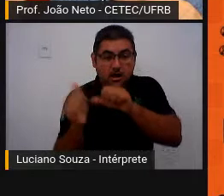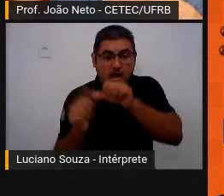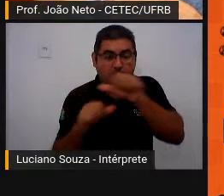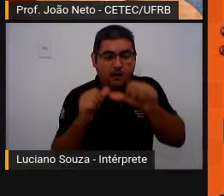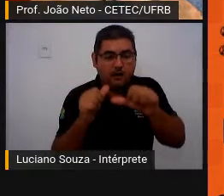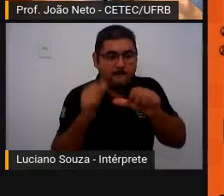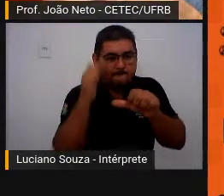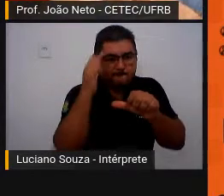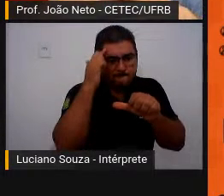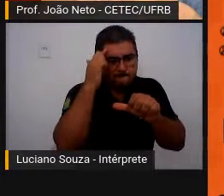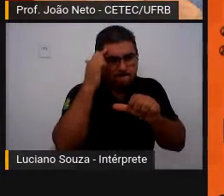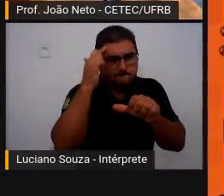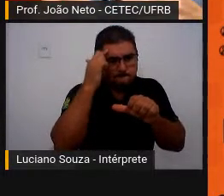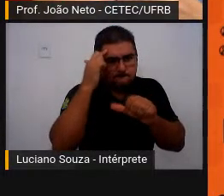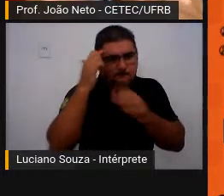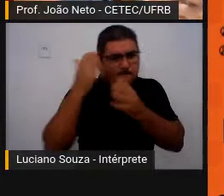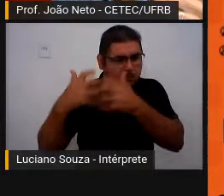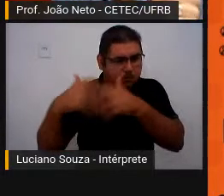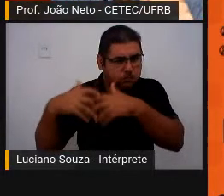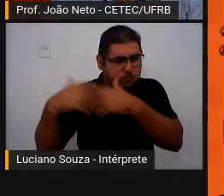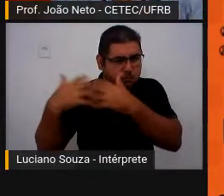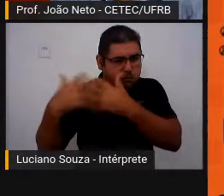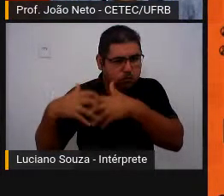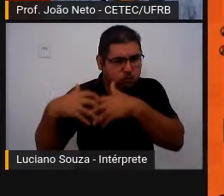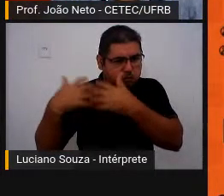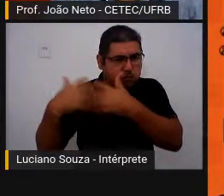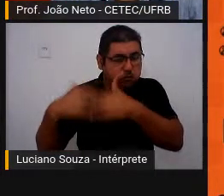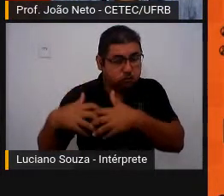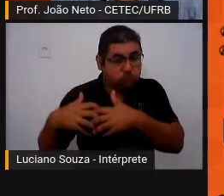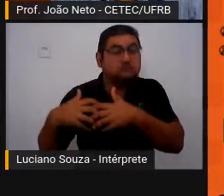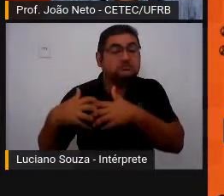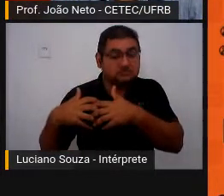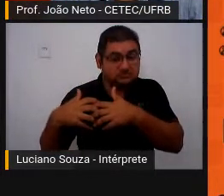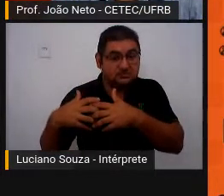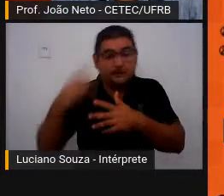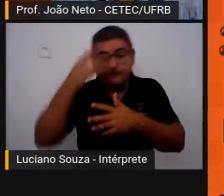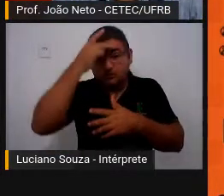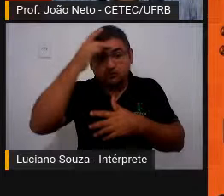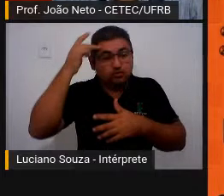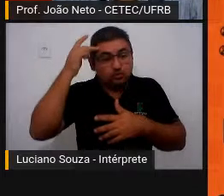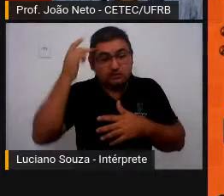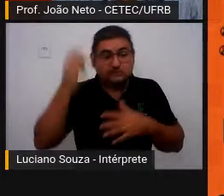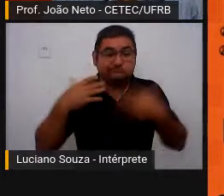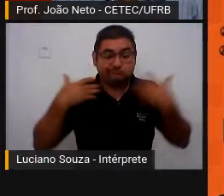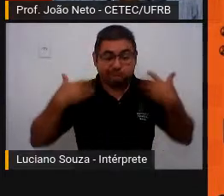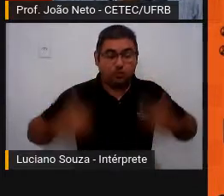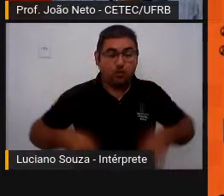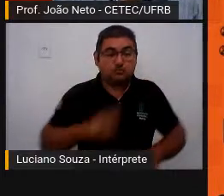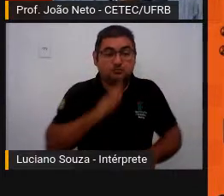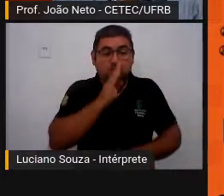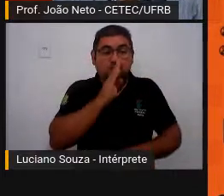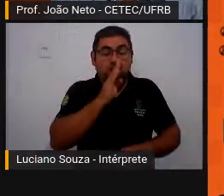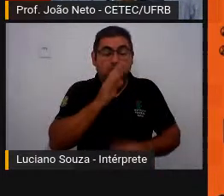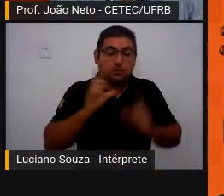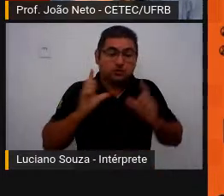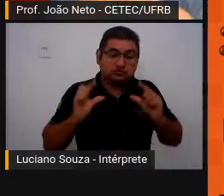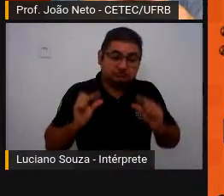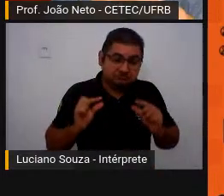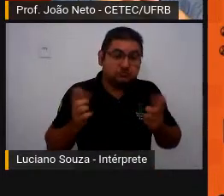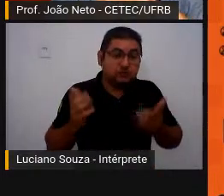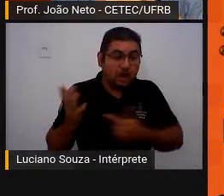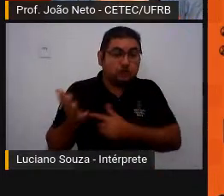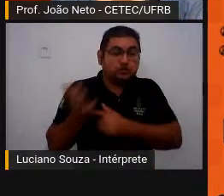pensamentos que é bem interessante muito pessoas que têm a movimentos reduzidos percebam que